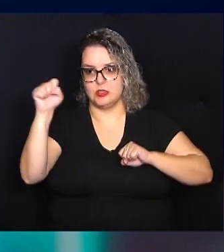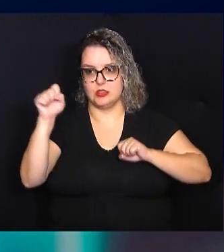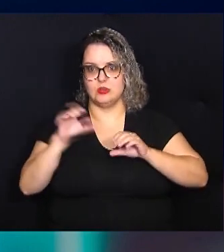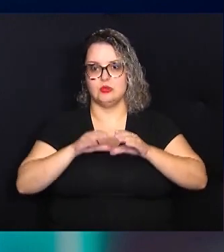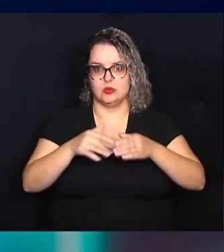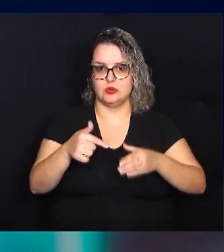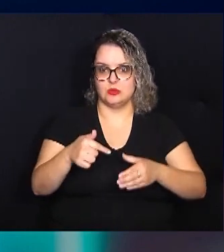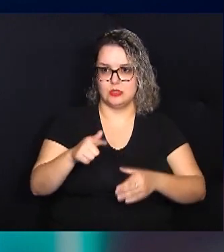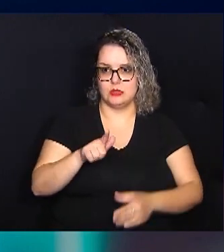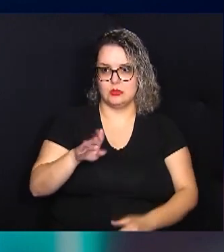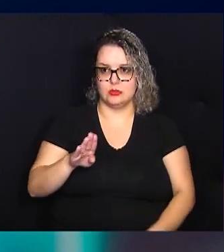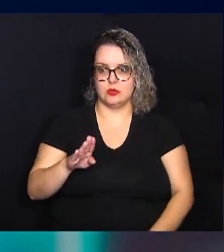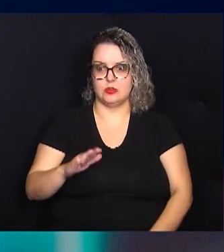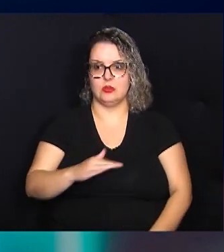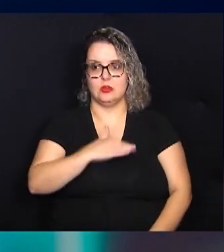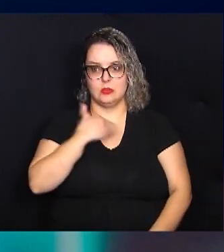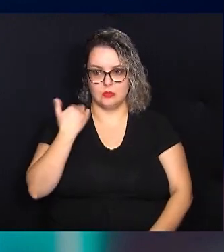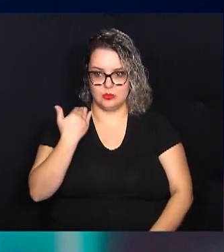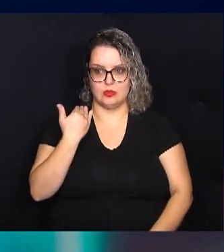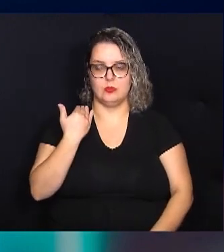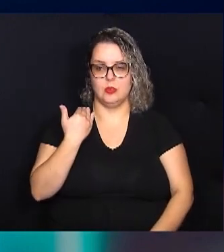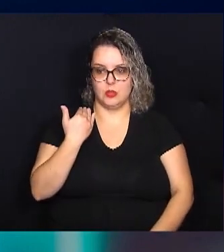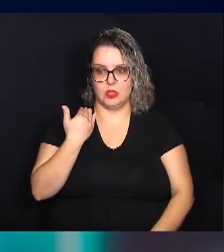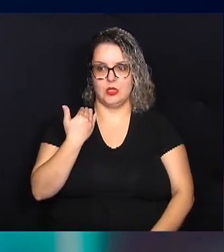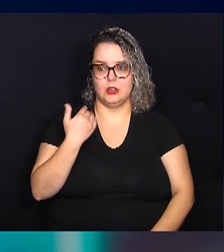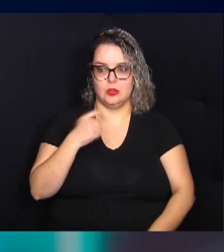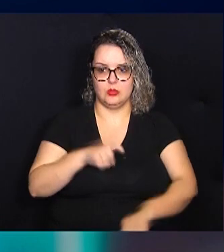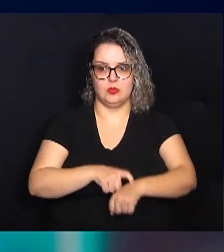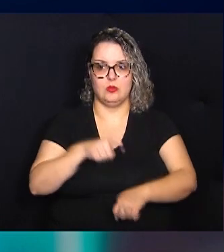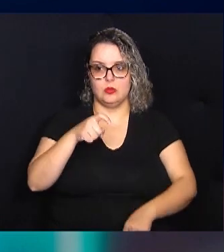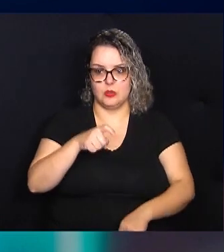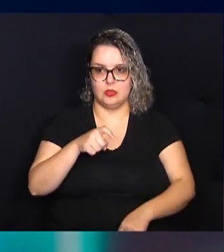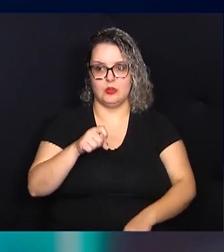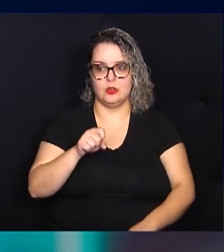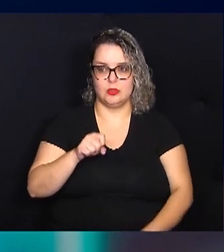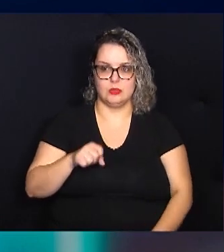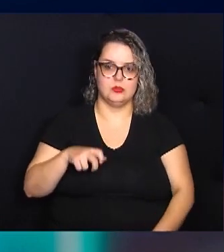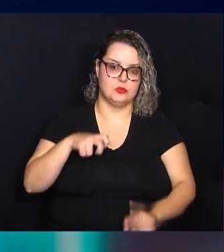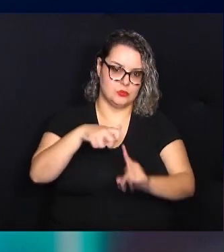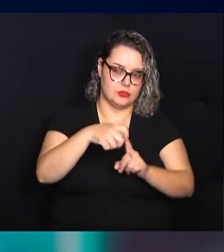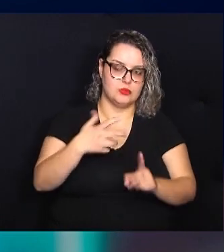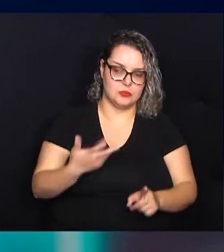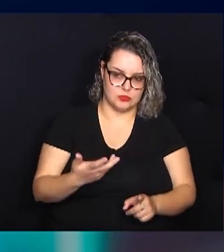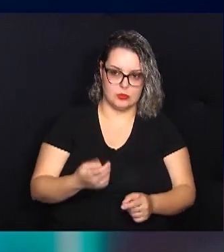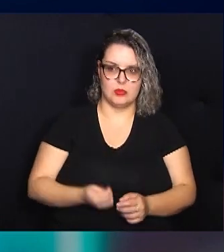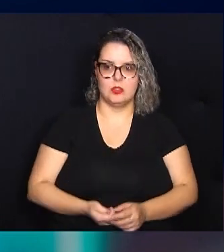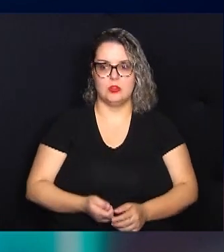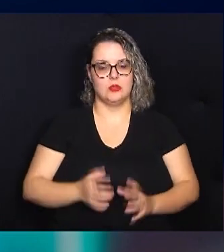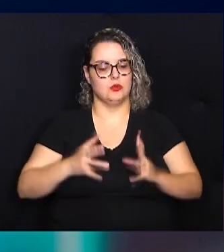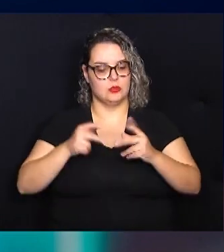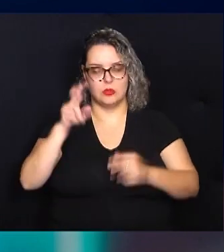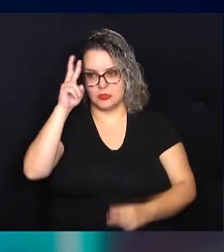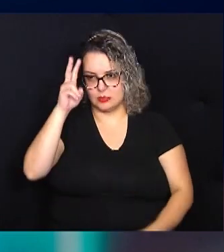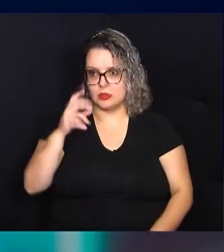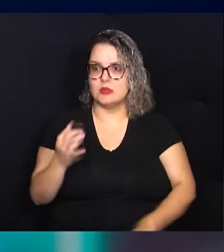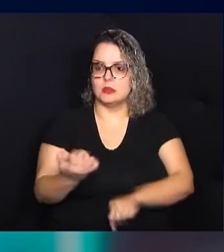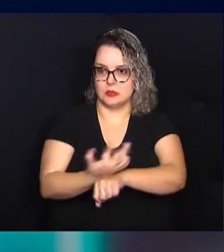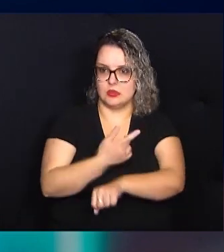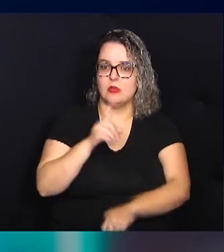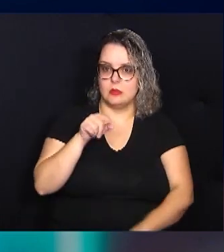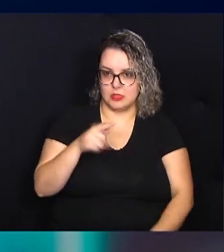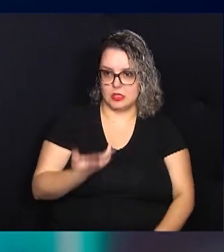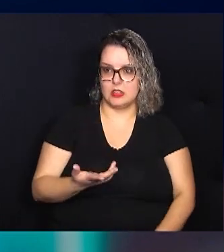que faleceram no combate ao sinistro, né? Tem todo o histórico deles lá, então é muito emocionante.